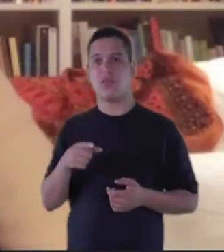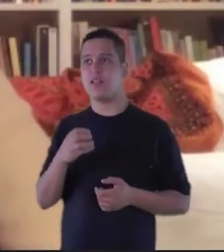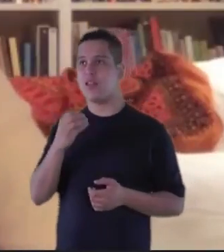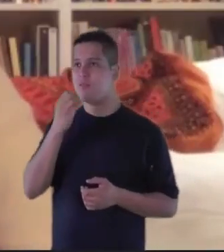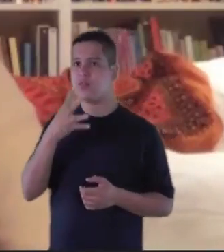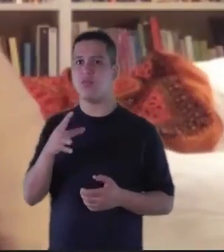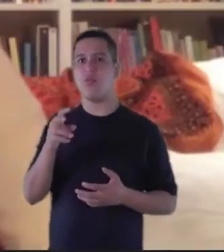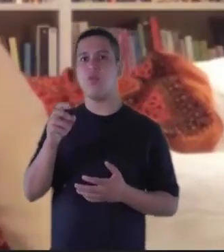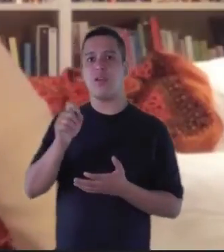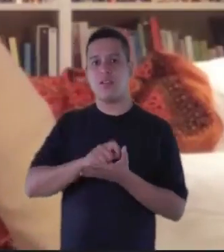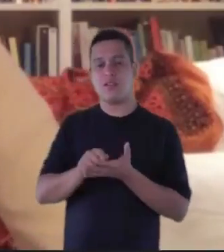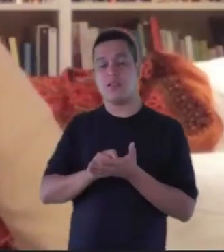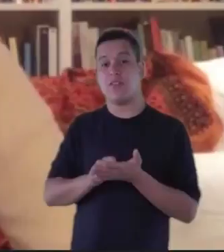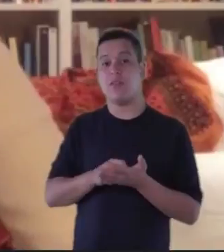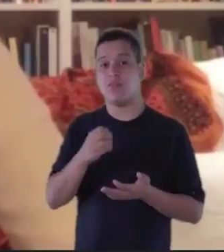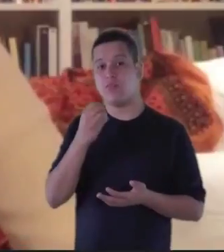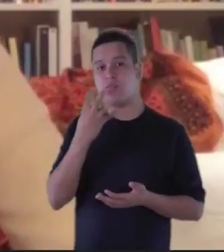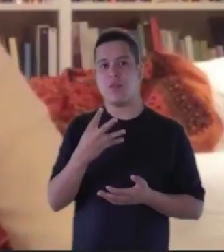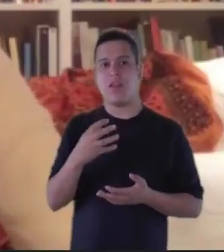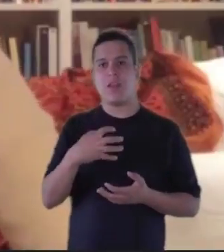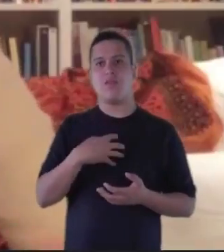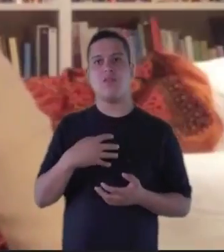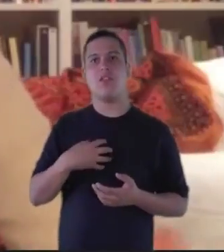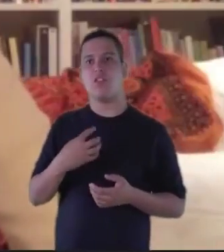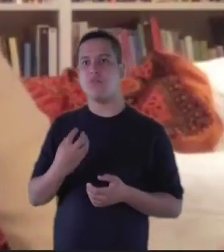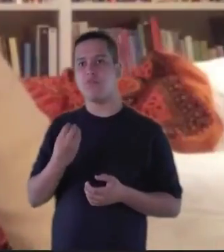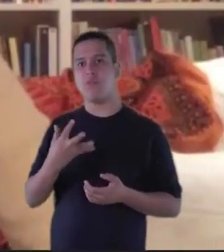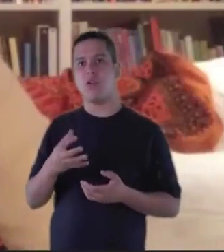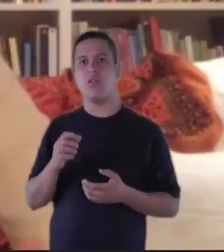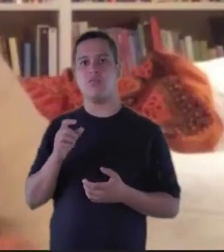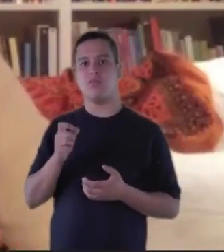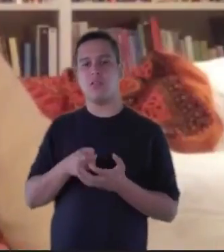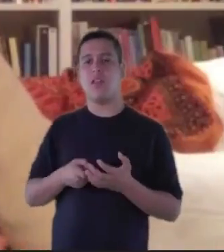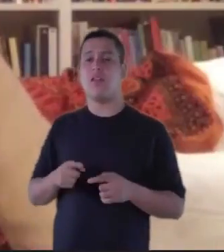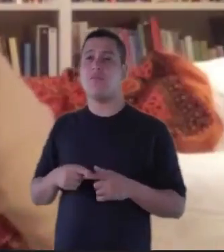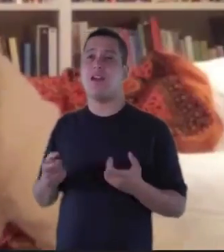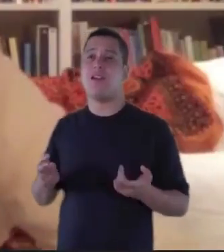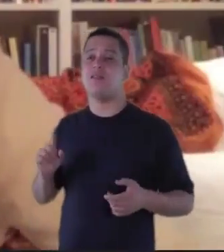eu achava. Mas, claro, escrevendo novela, as